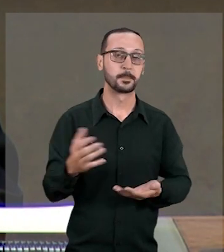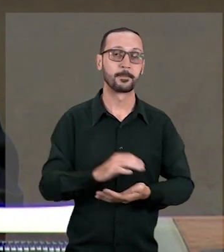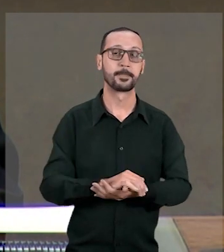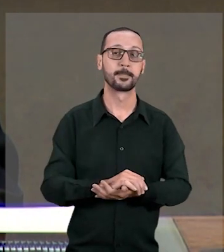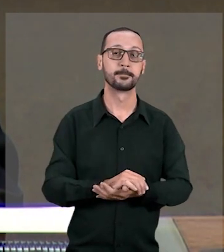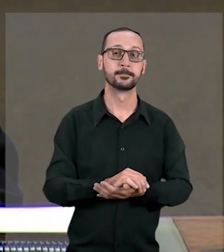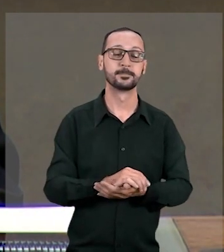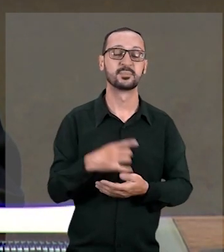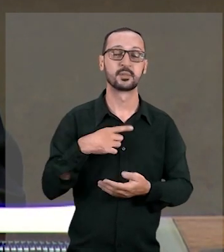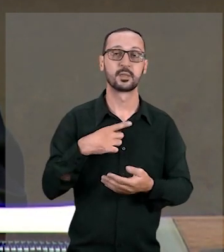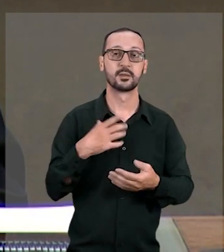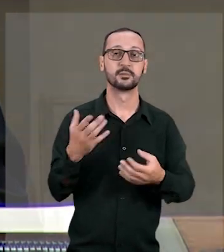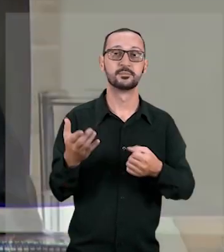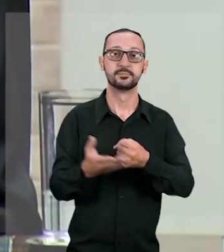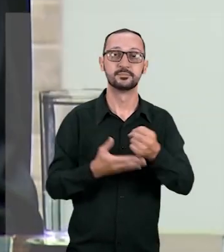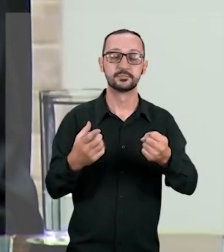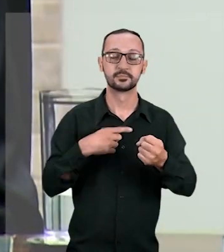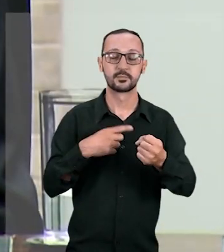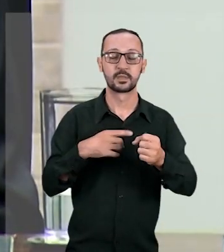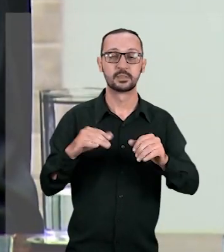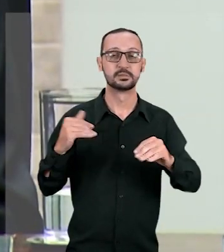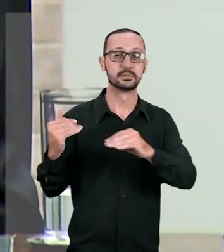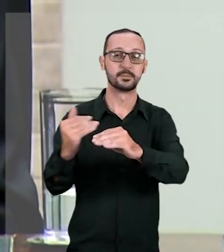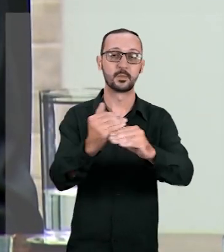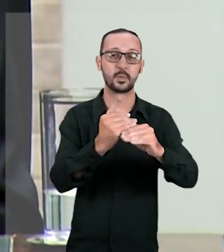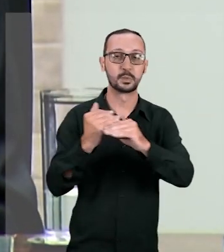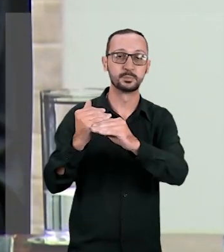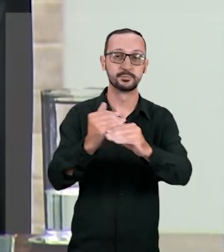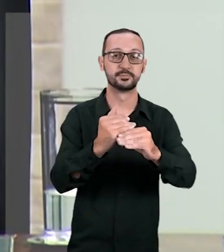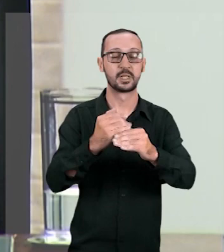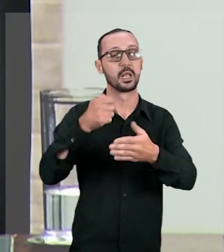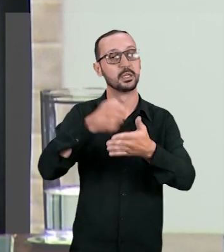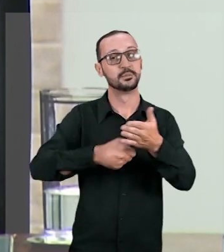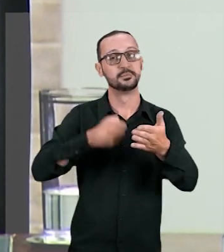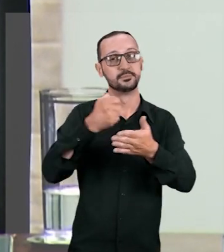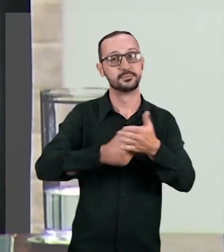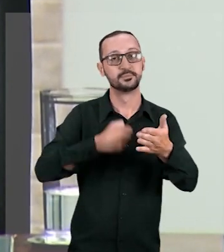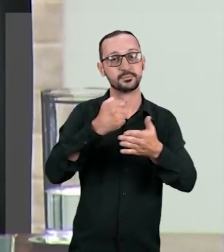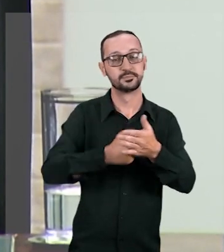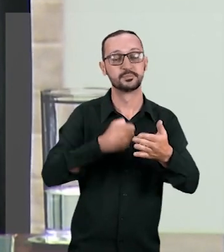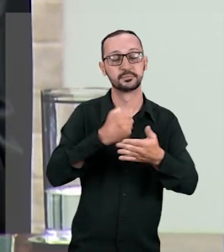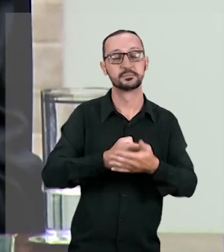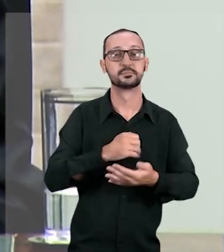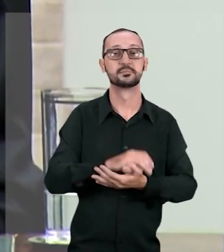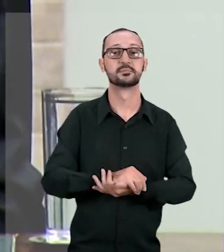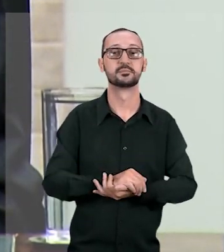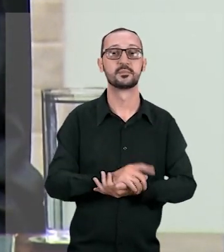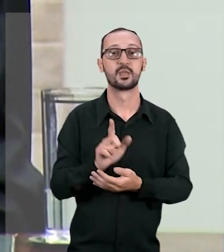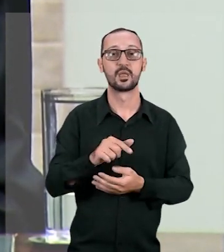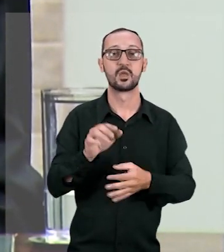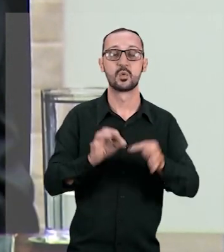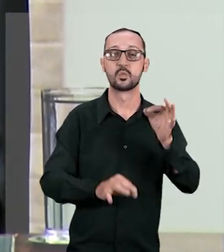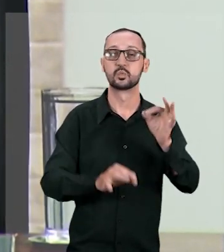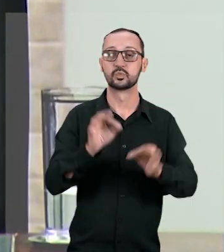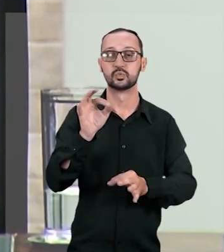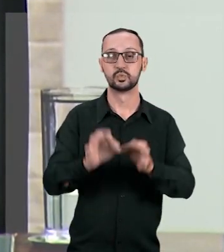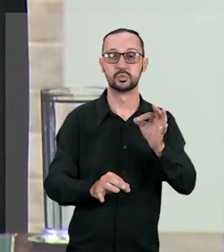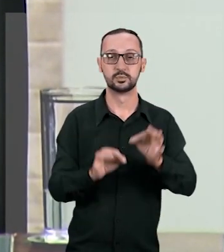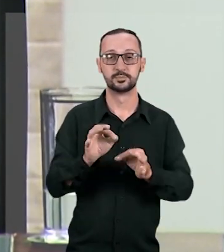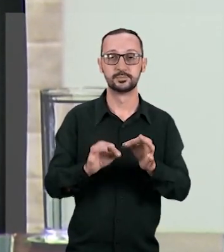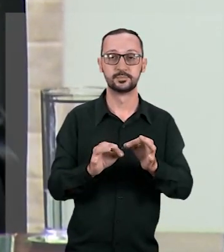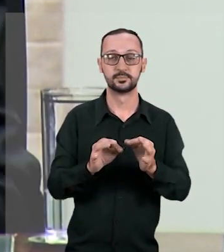dos esteios da democracia no Brasil, da linearidade da jurisdição. Um juiz não